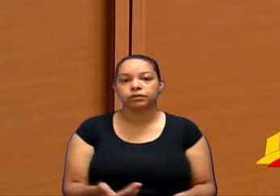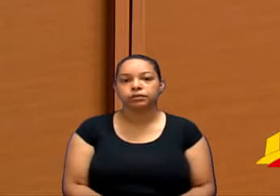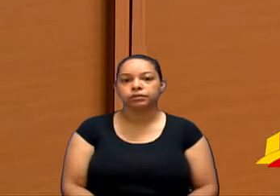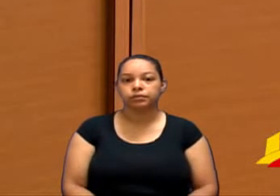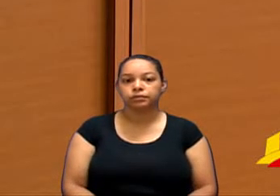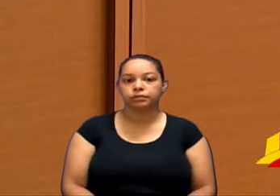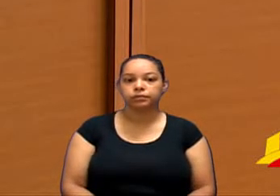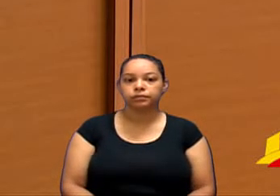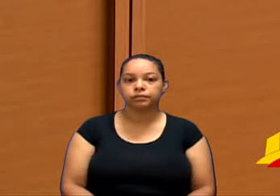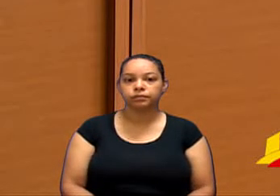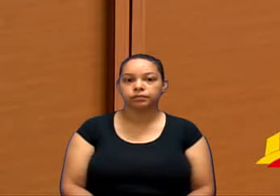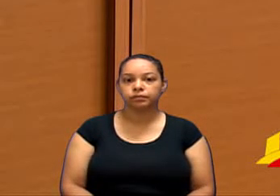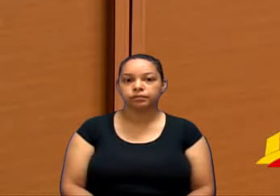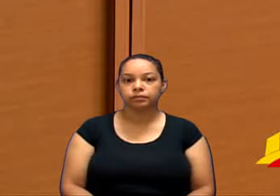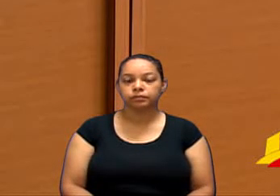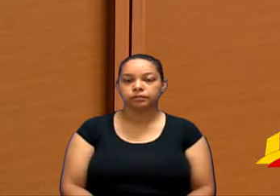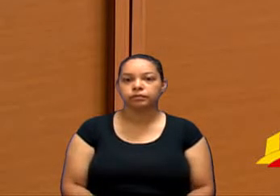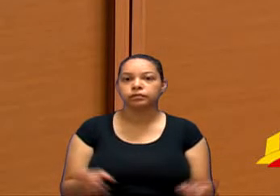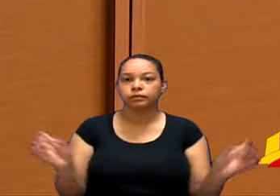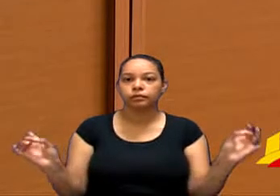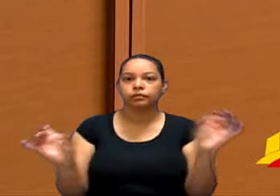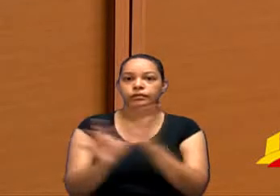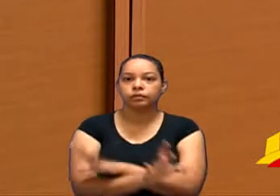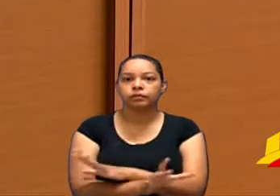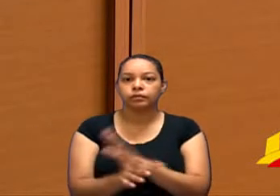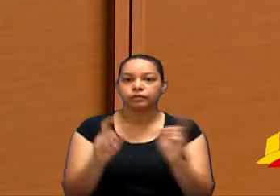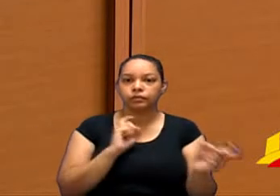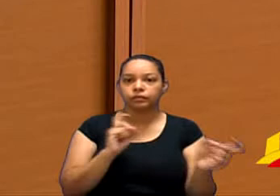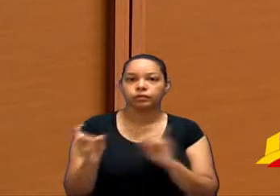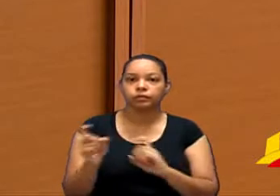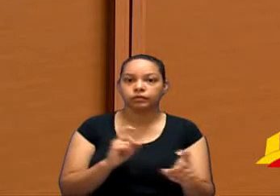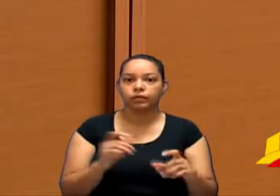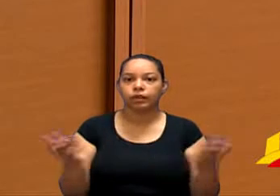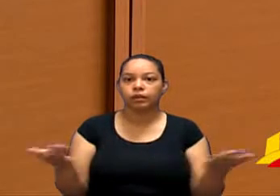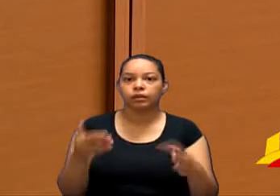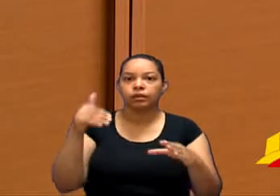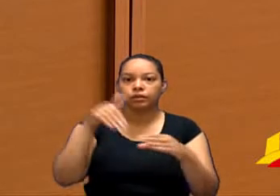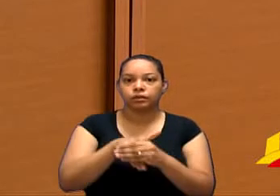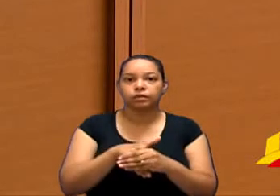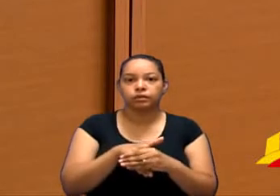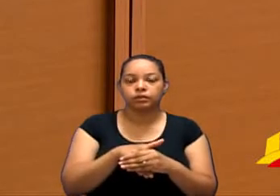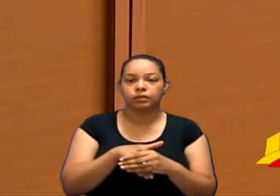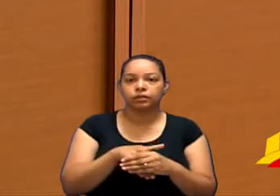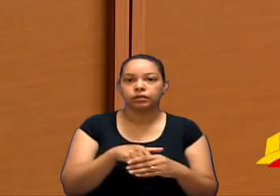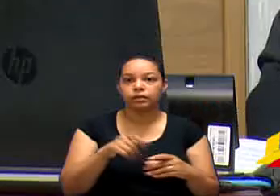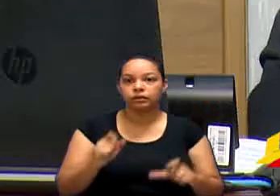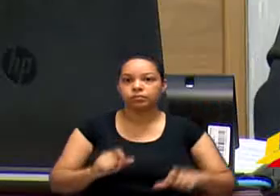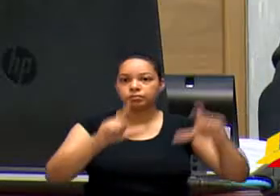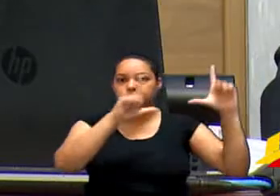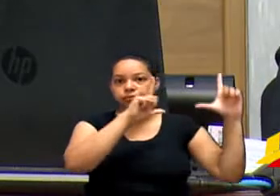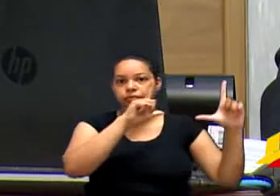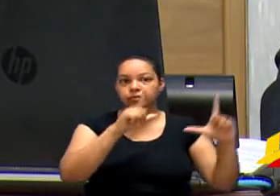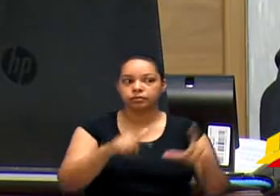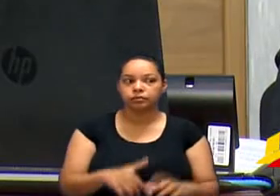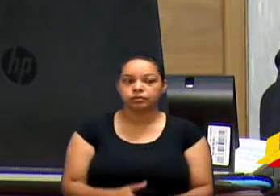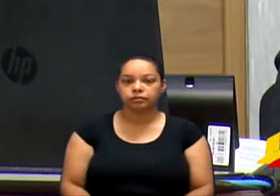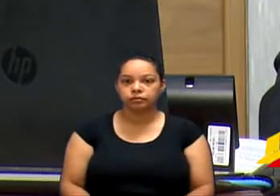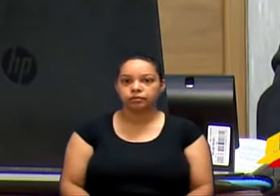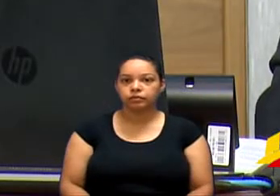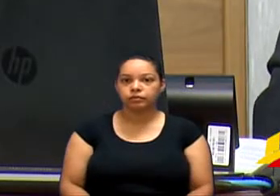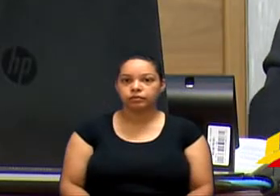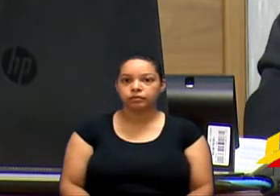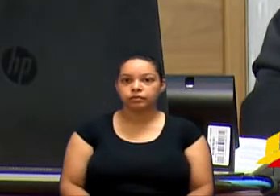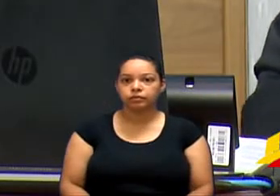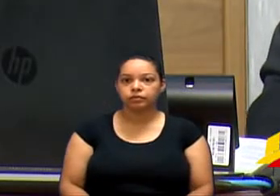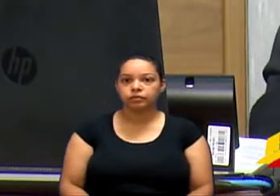vereadores encerrado a discussão não colocar em votação É no painel então eu gostaria eu